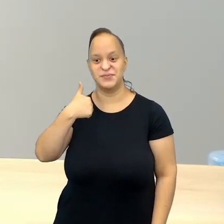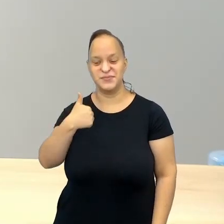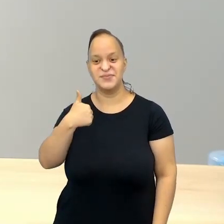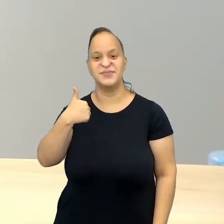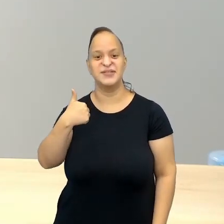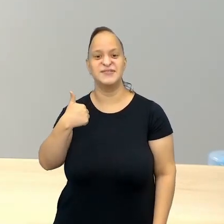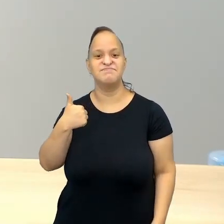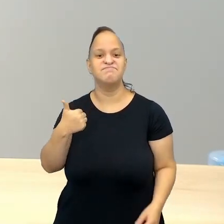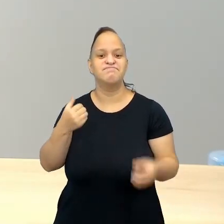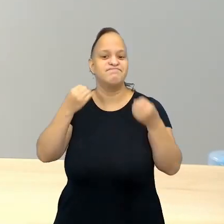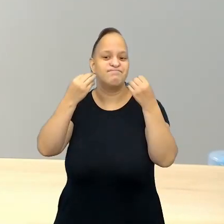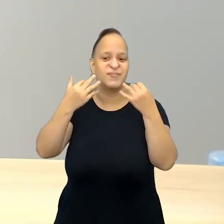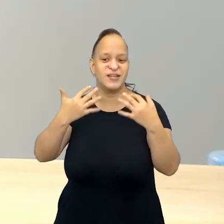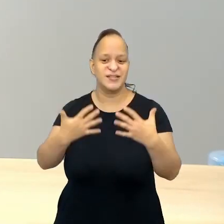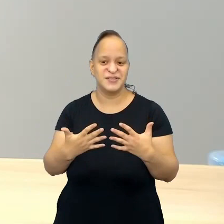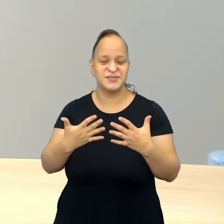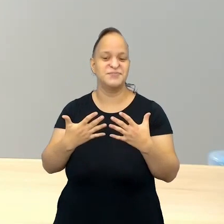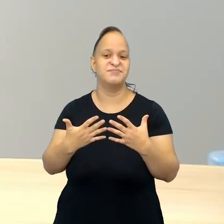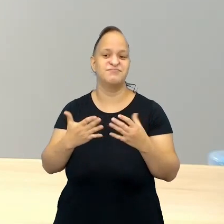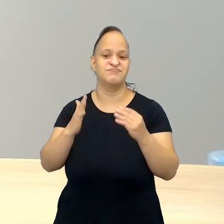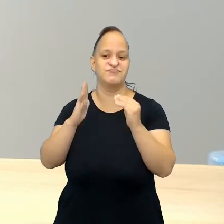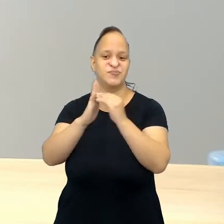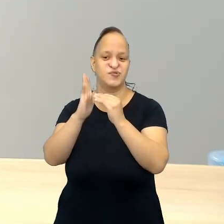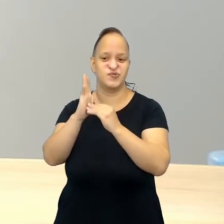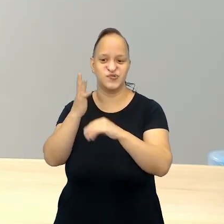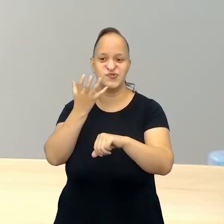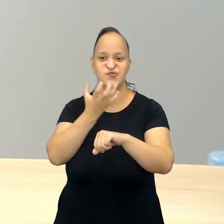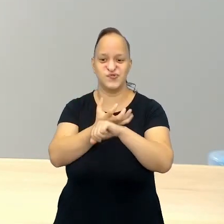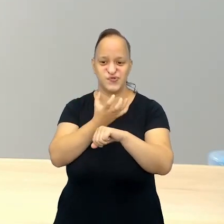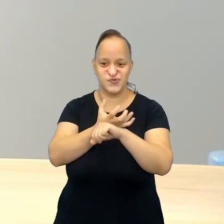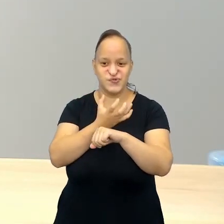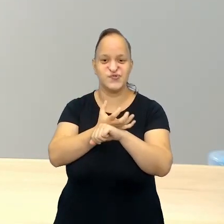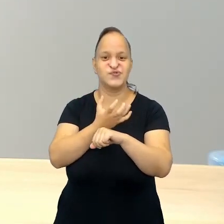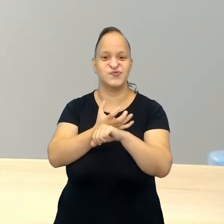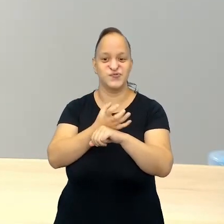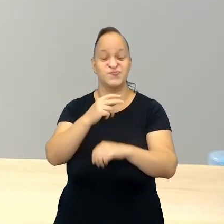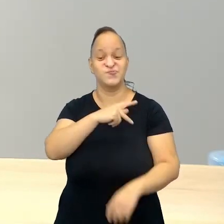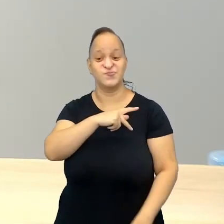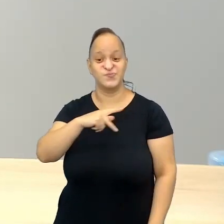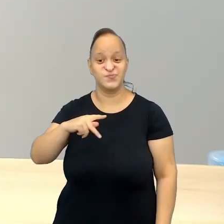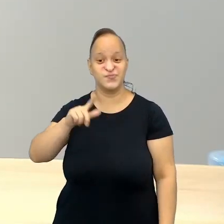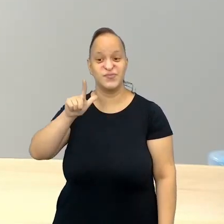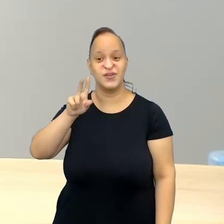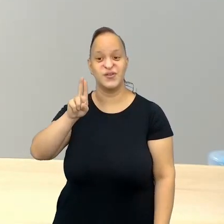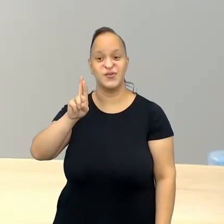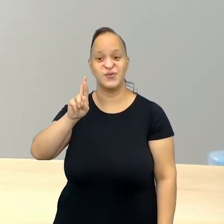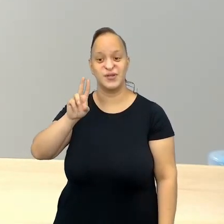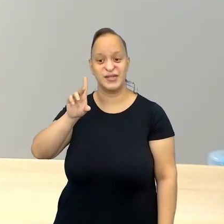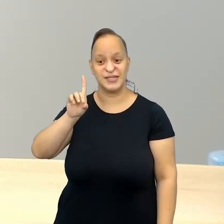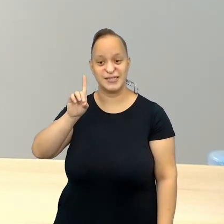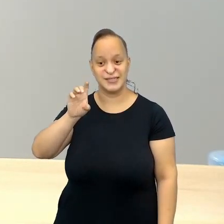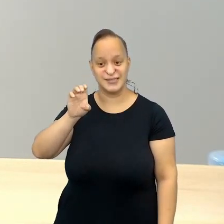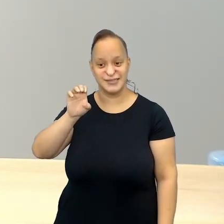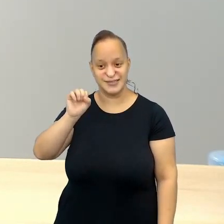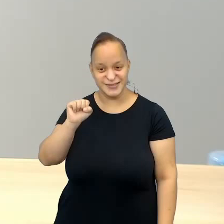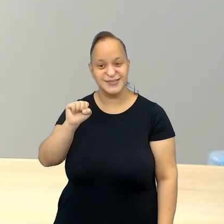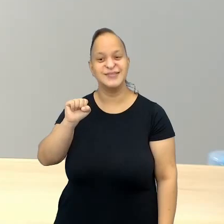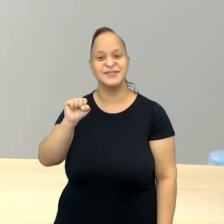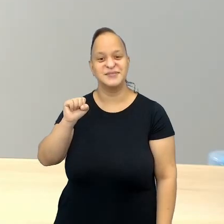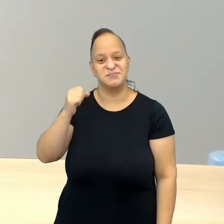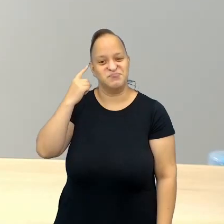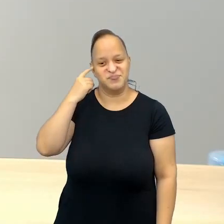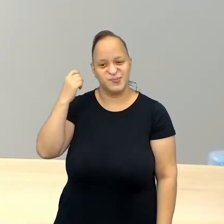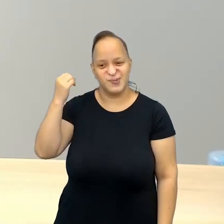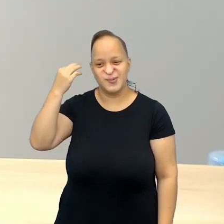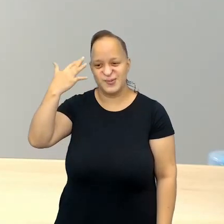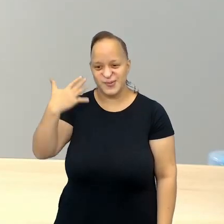nossa unidade curricular. Eu sou a professora Lourdes, já meio conhecida um pouquinho, né? Mas vou fazer minha autodescrição.